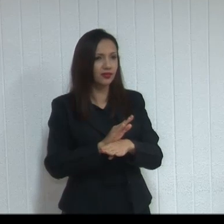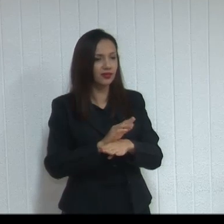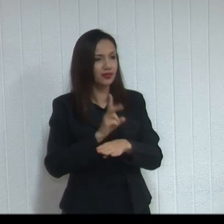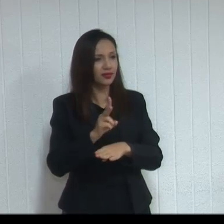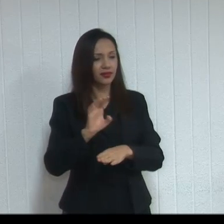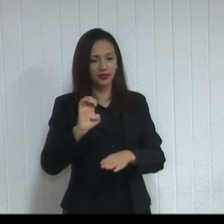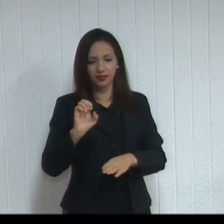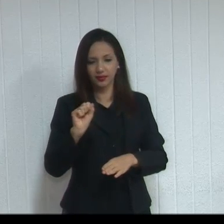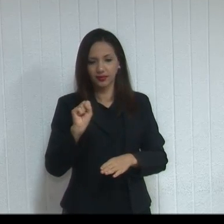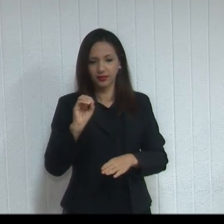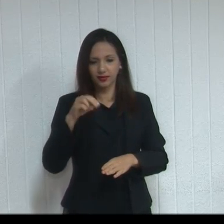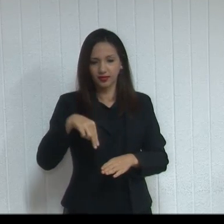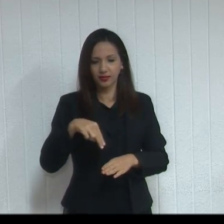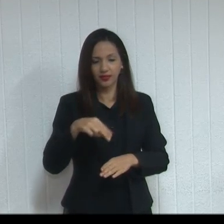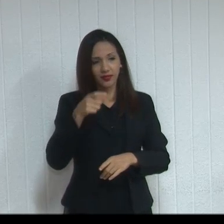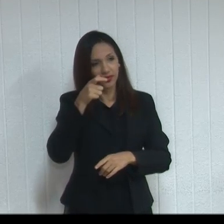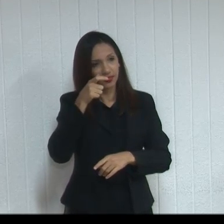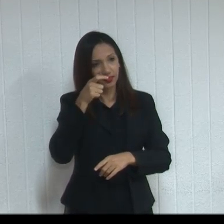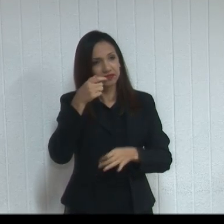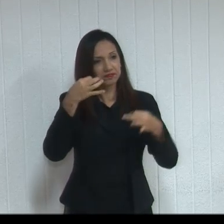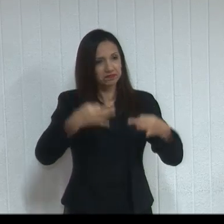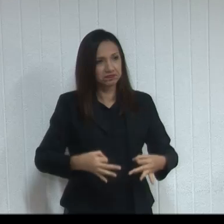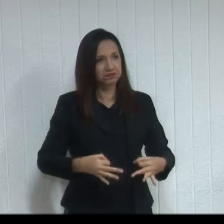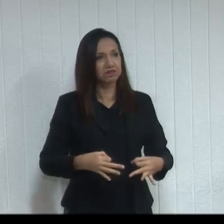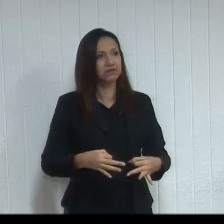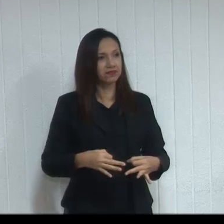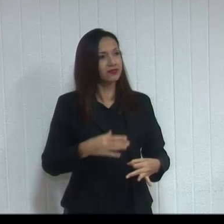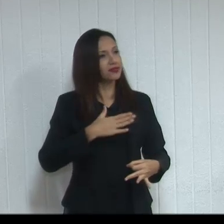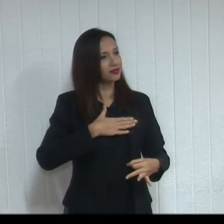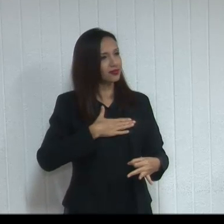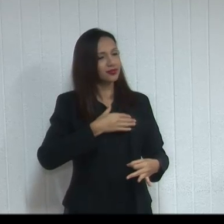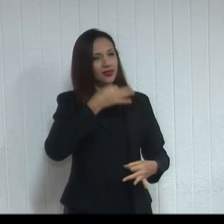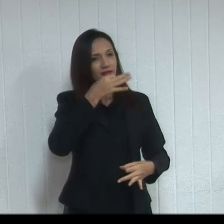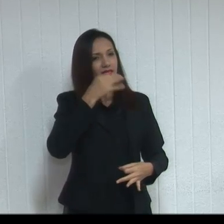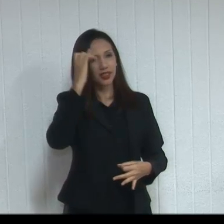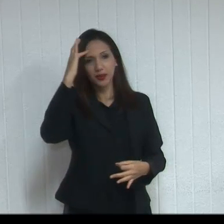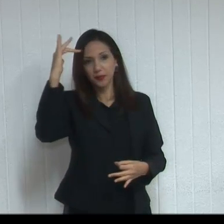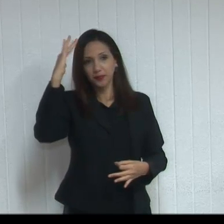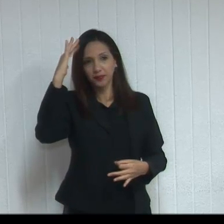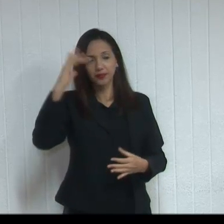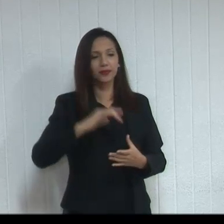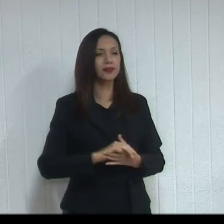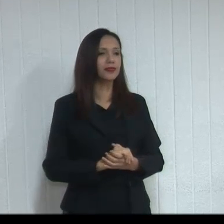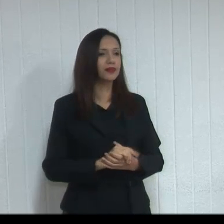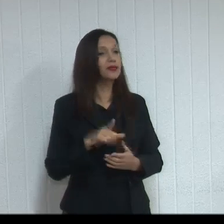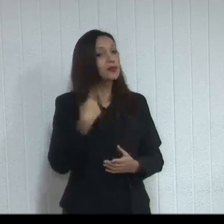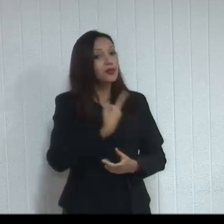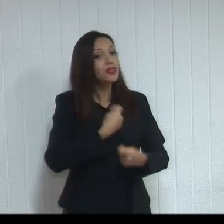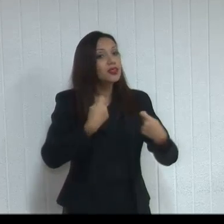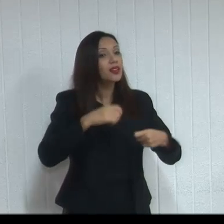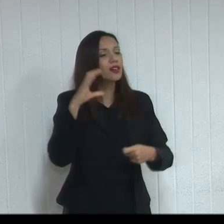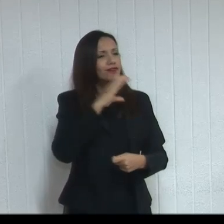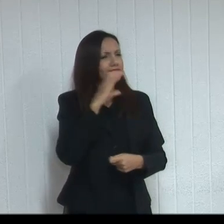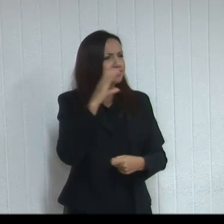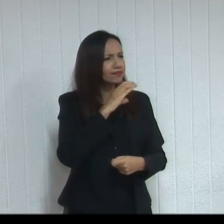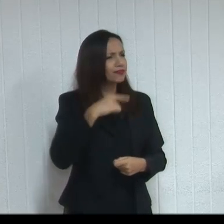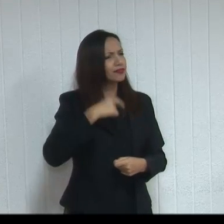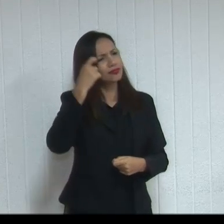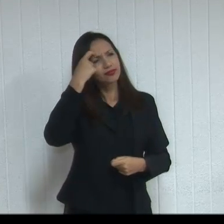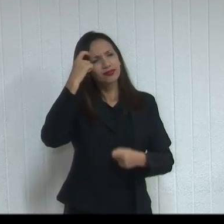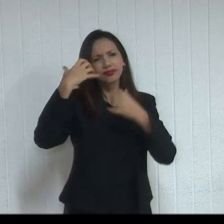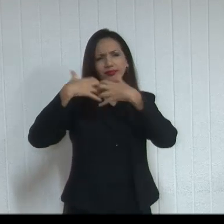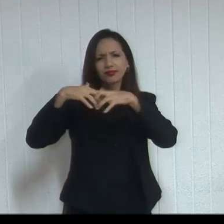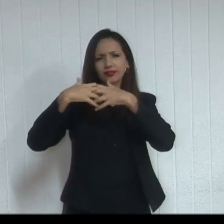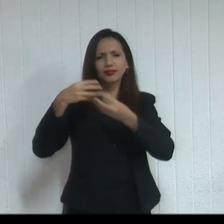assistindo, né? Faço sempre questão de ser muito justo, né, Edson? Essa é meu modo de pensar. Então, a gente precisa urgente repensar